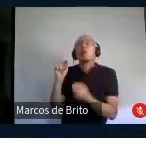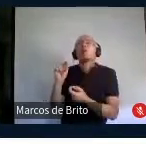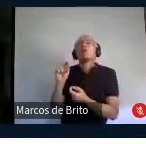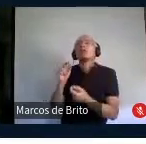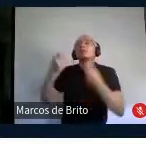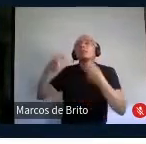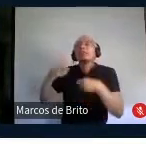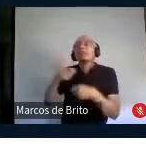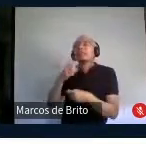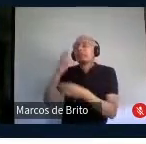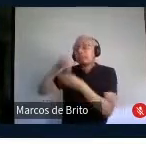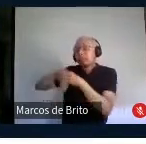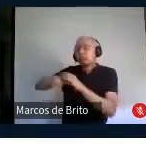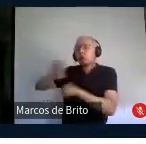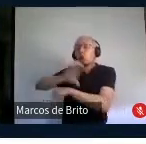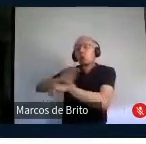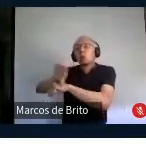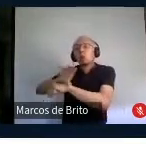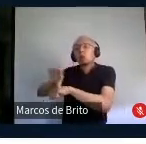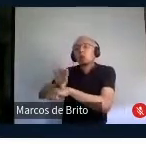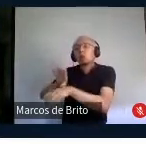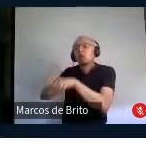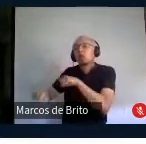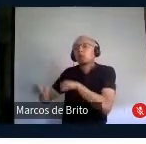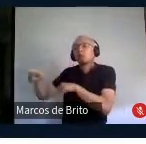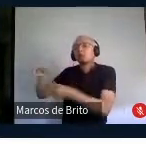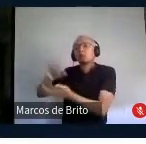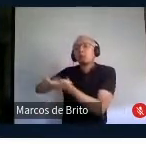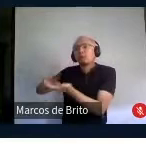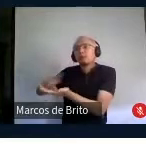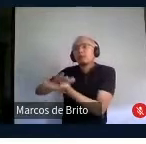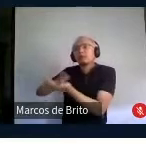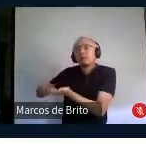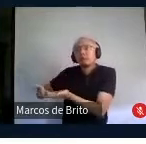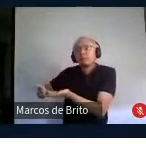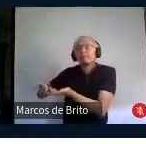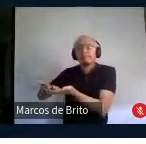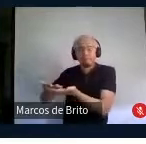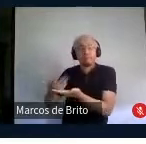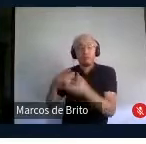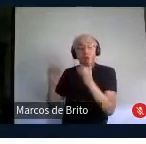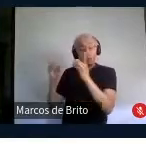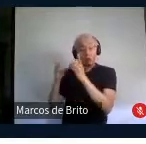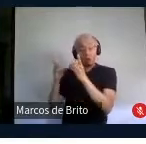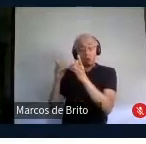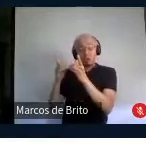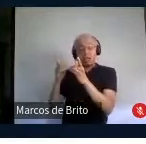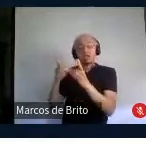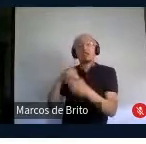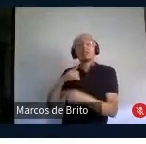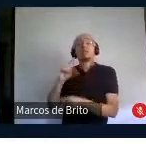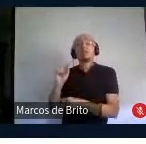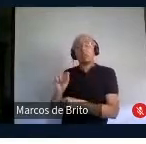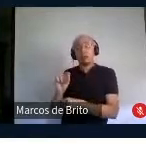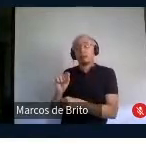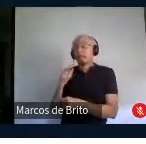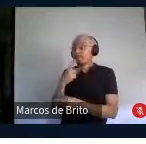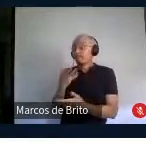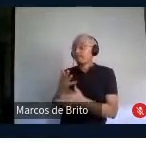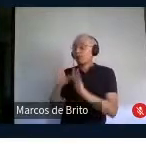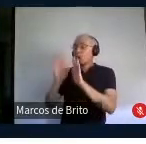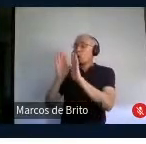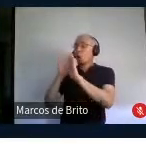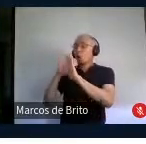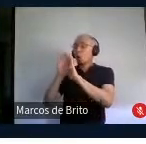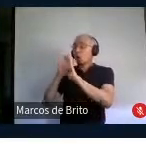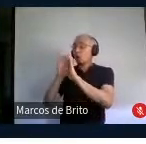formar esses profissionais. Então, na didática da tradução, nós encontramos o conceito, a inserção do